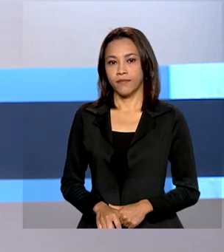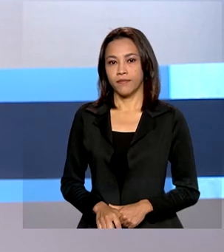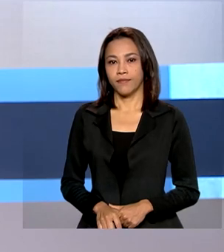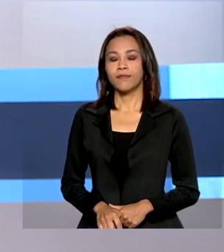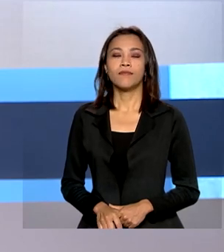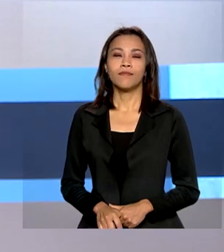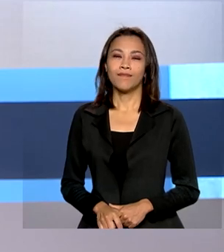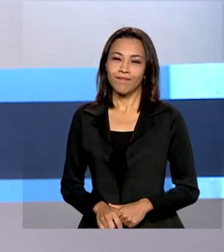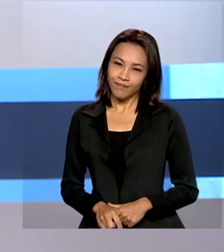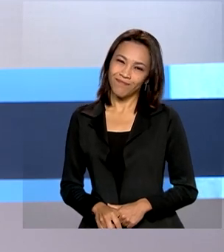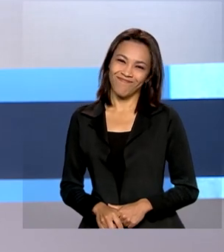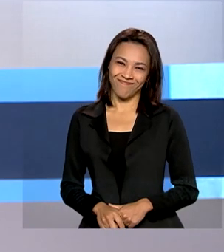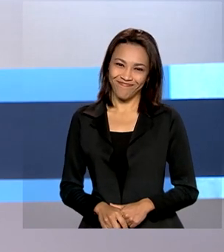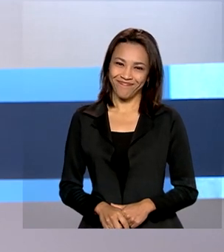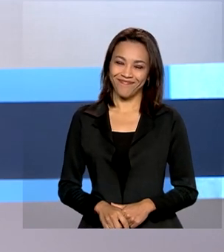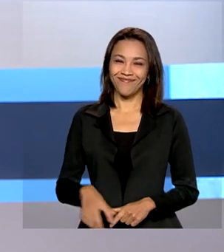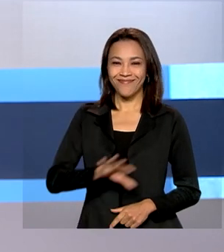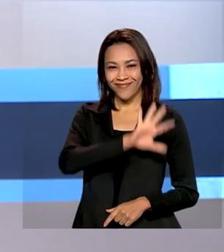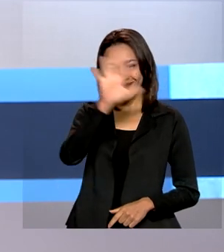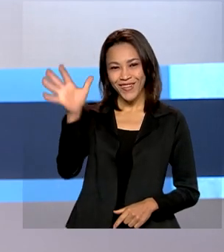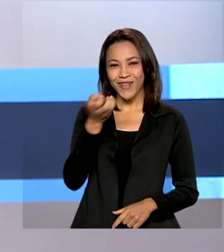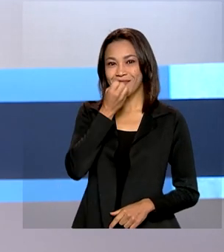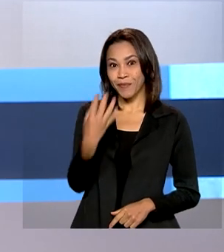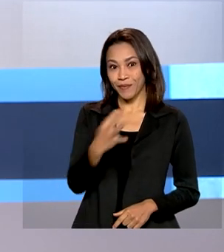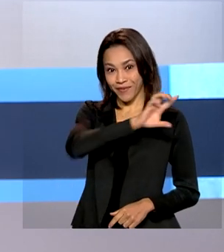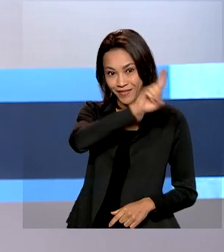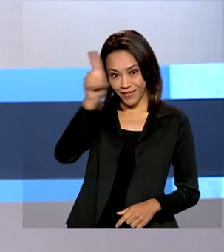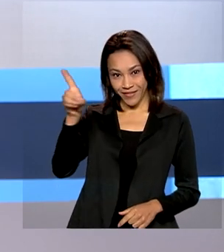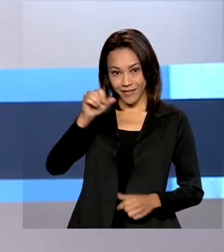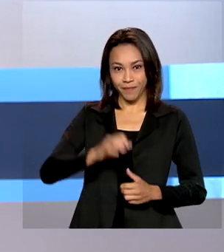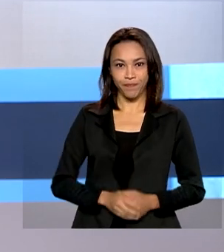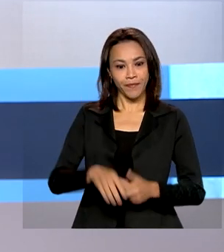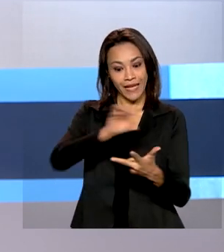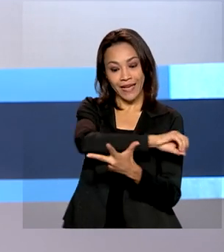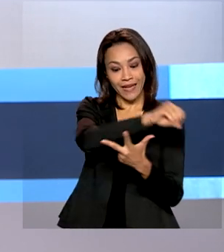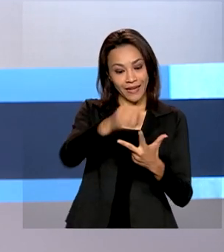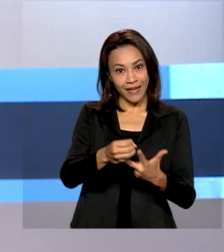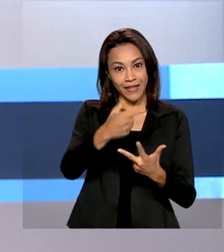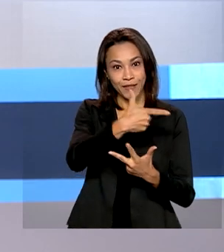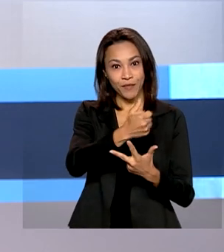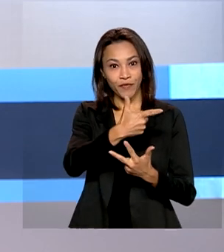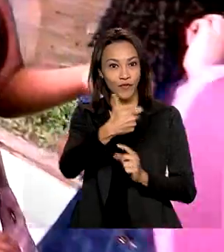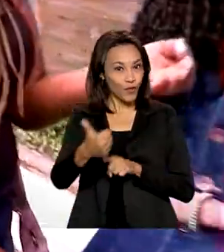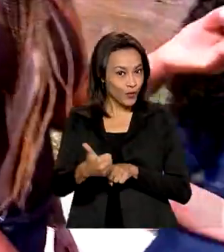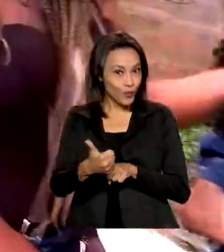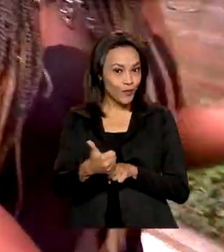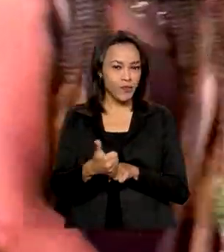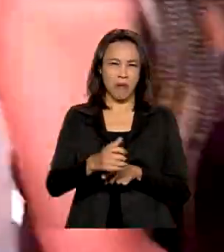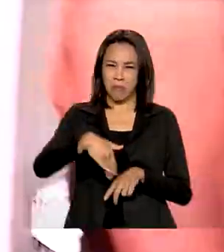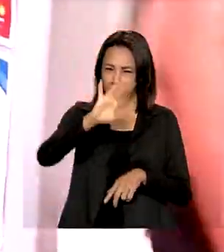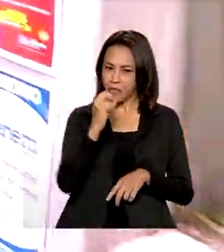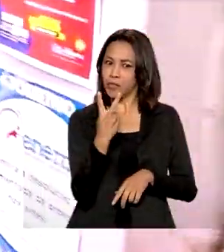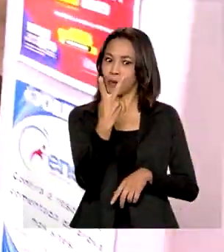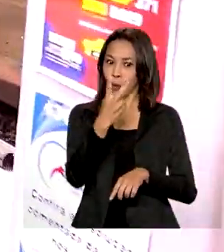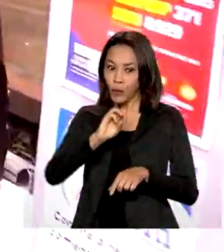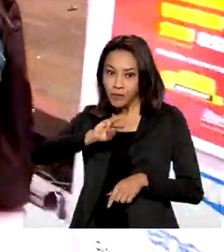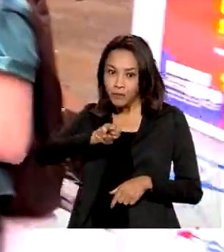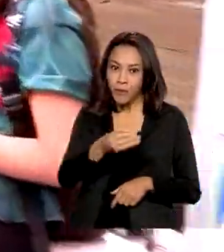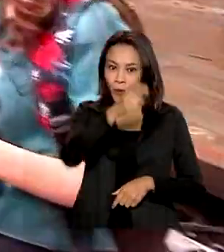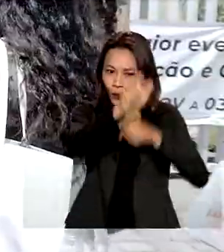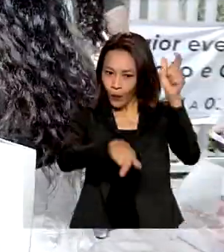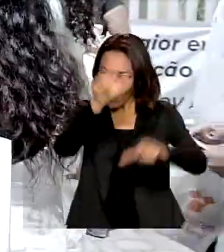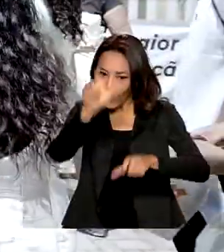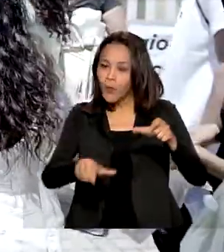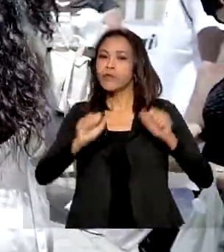o Olá bom dia Enem 2021 mais de dois milhões de